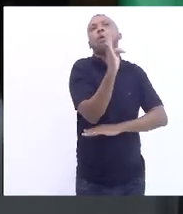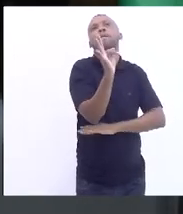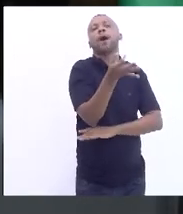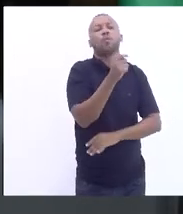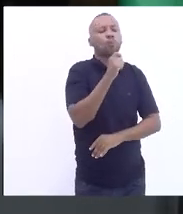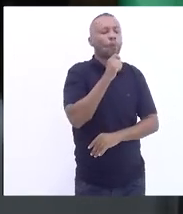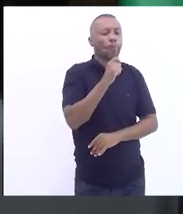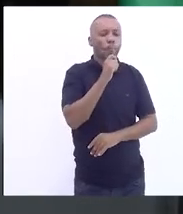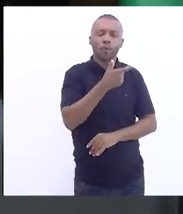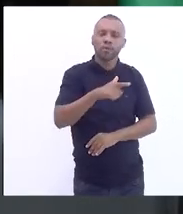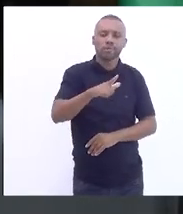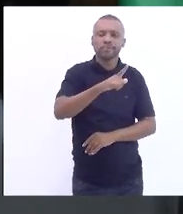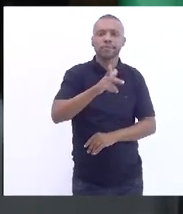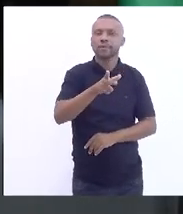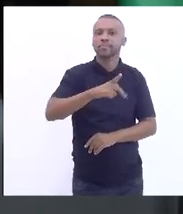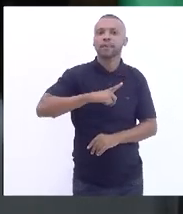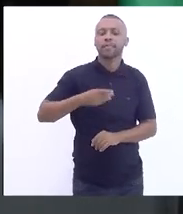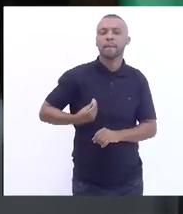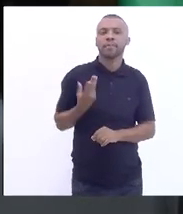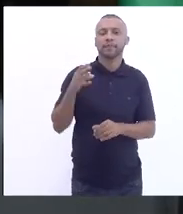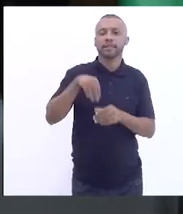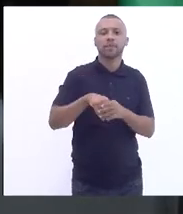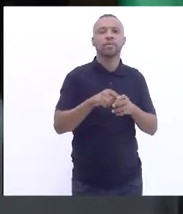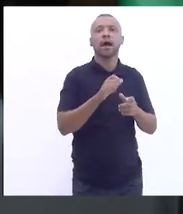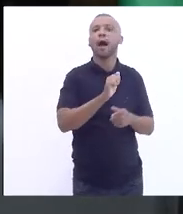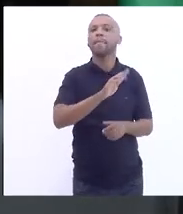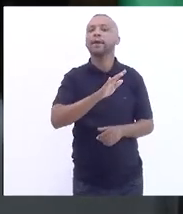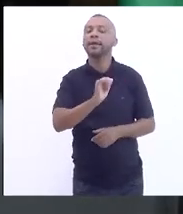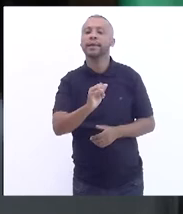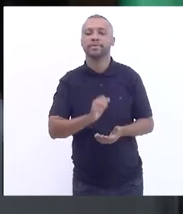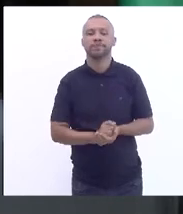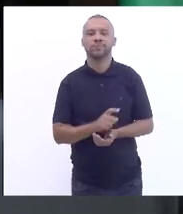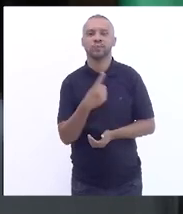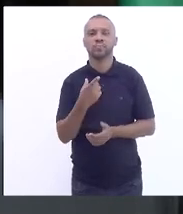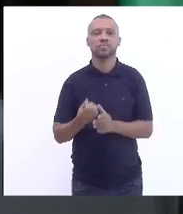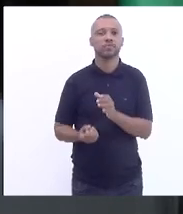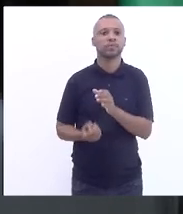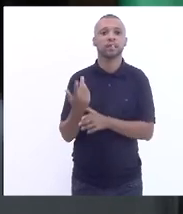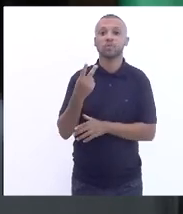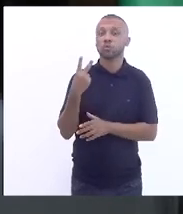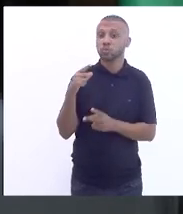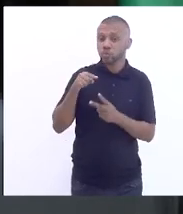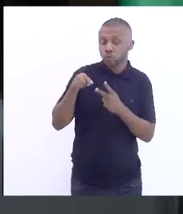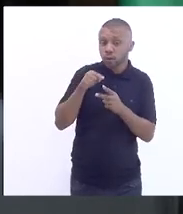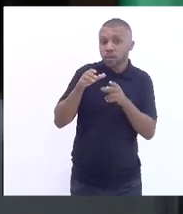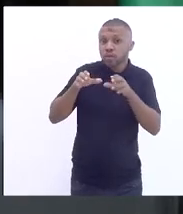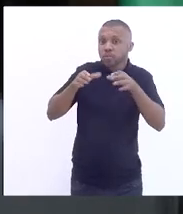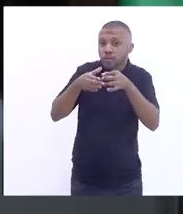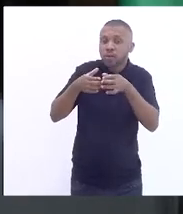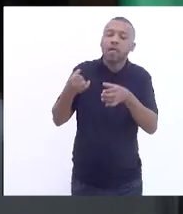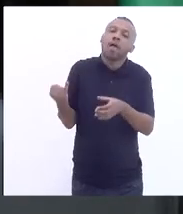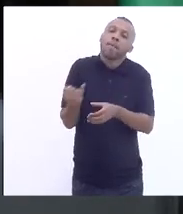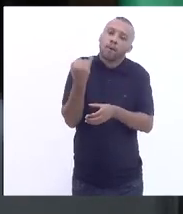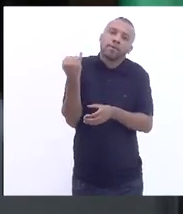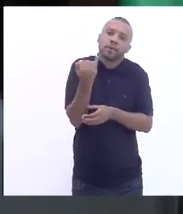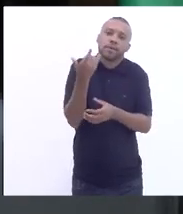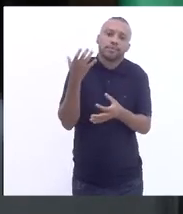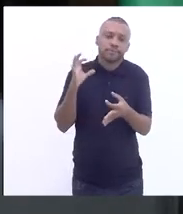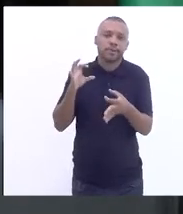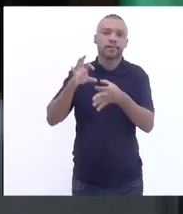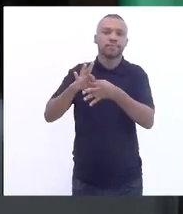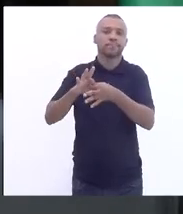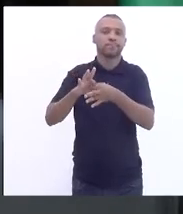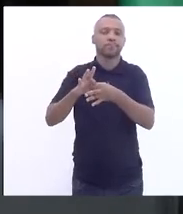que sempre esteve presente da dentro da vez nós estamos criando duas comissões que serão muito importante para essa aproximação